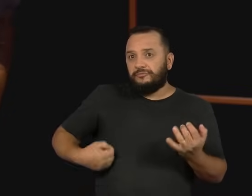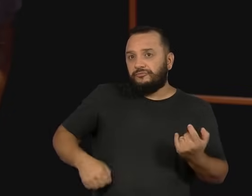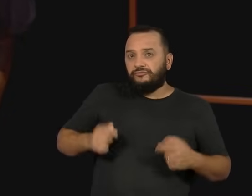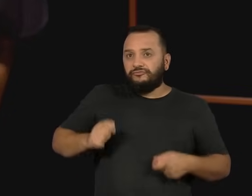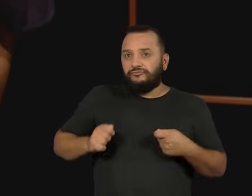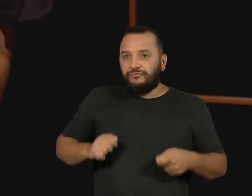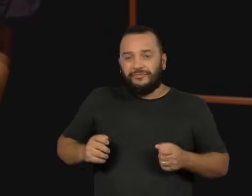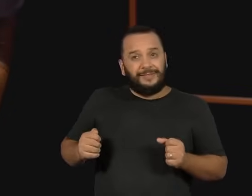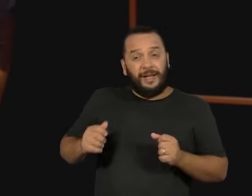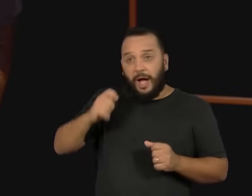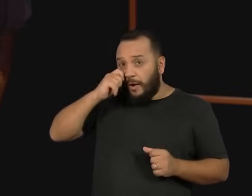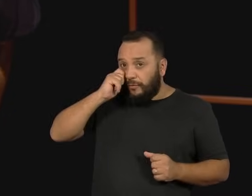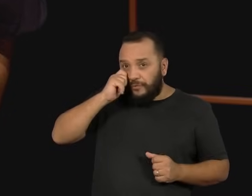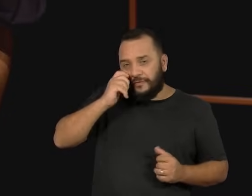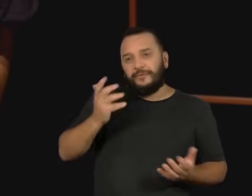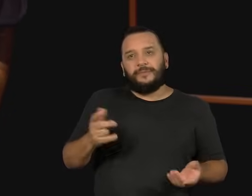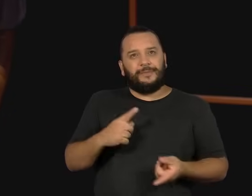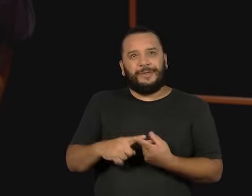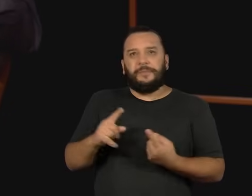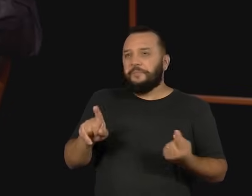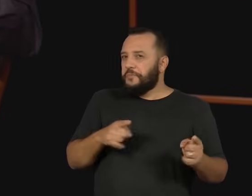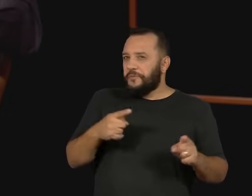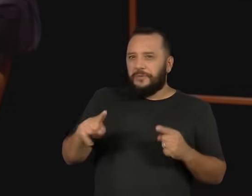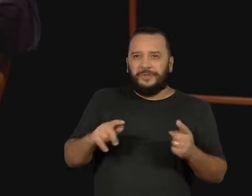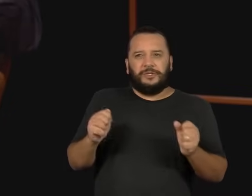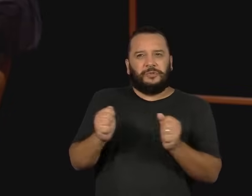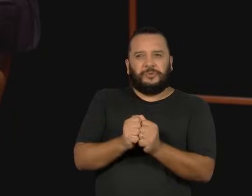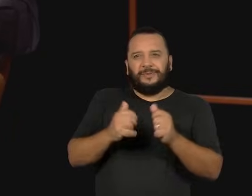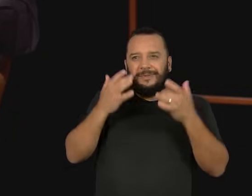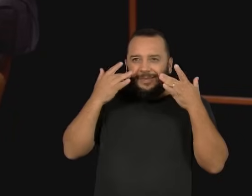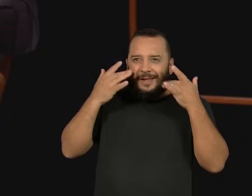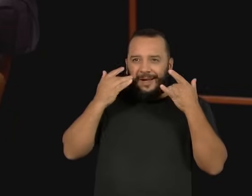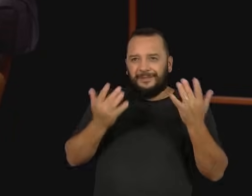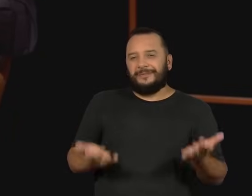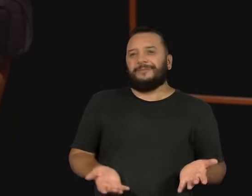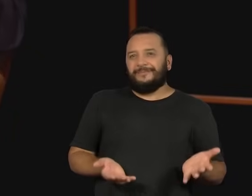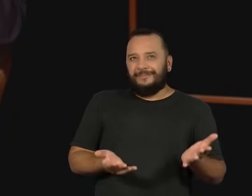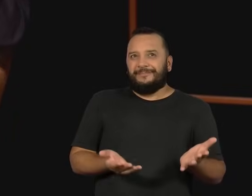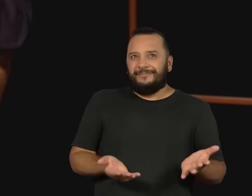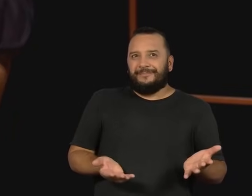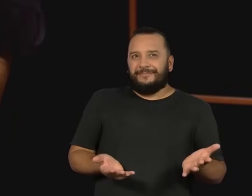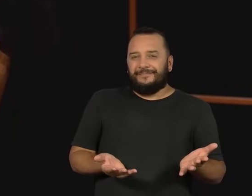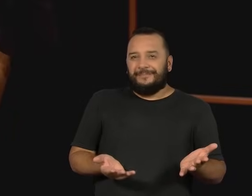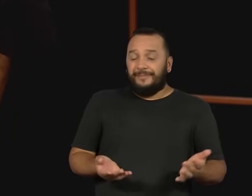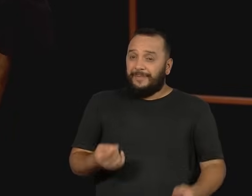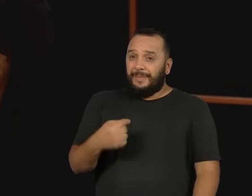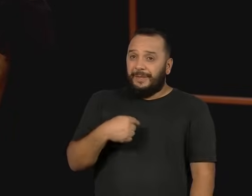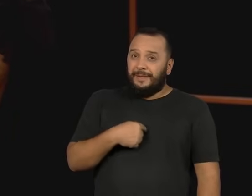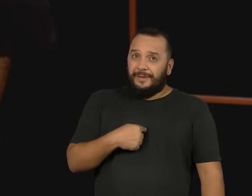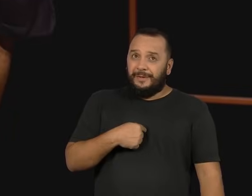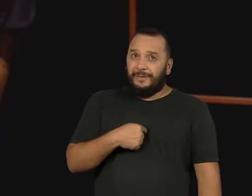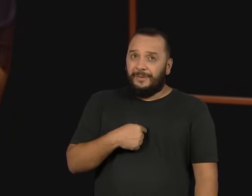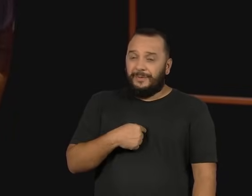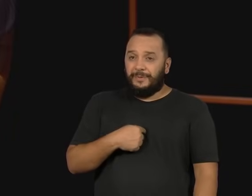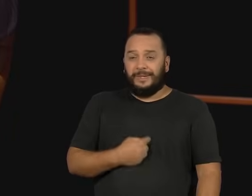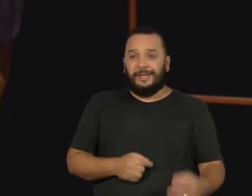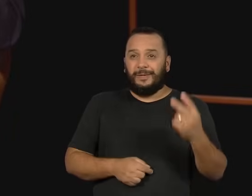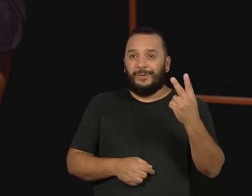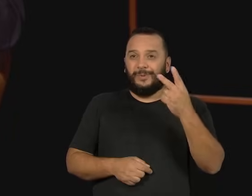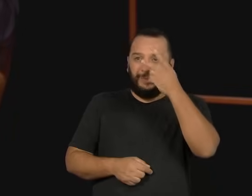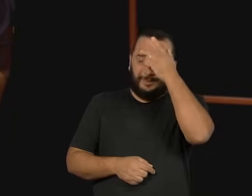força propulsora do teatro, tinha que ter música ao vivo. E justamente eu e 2 percussionistas